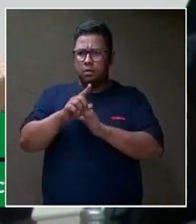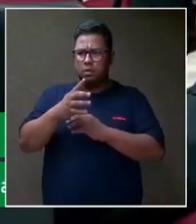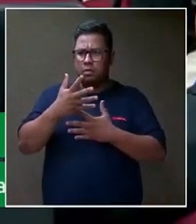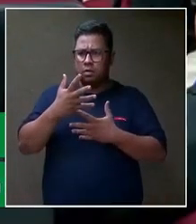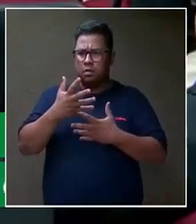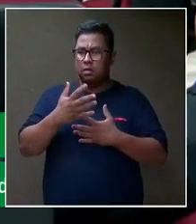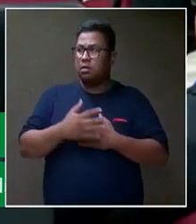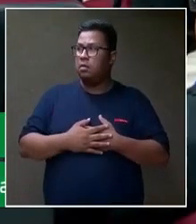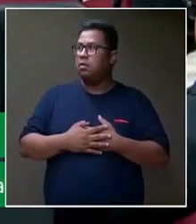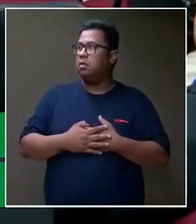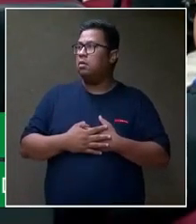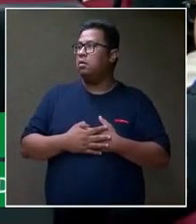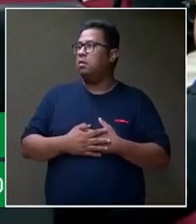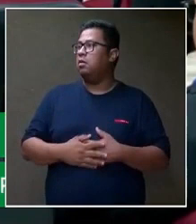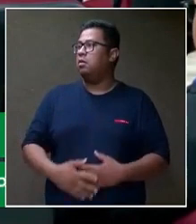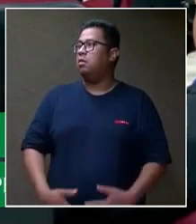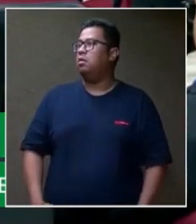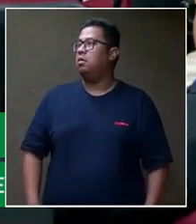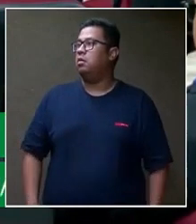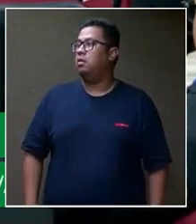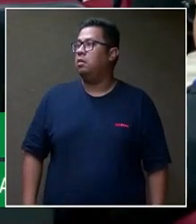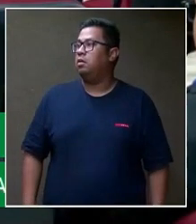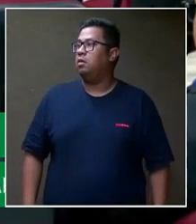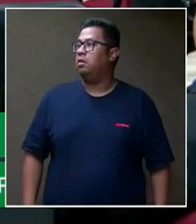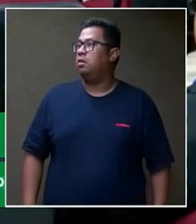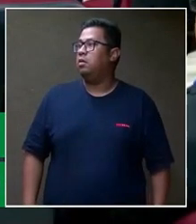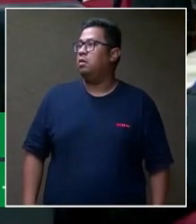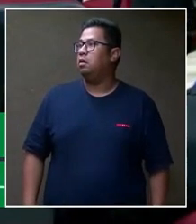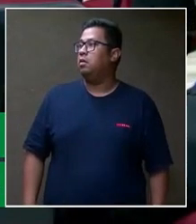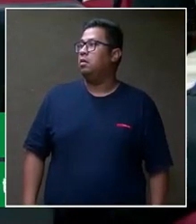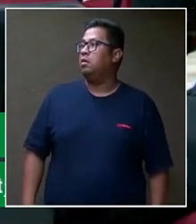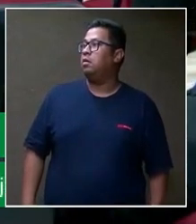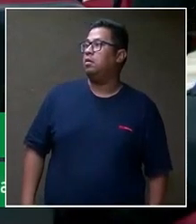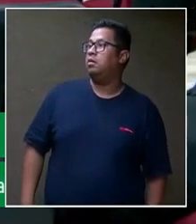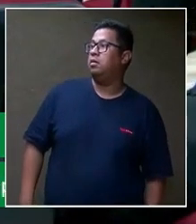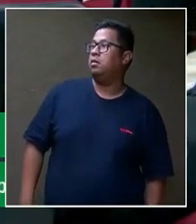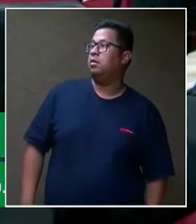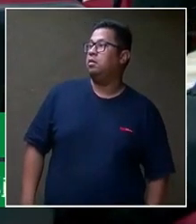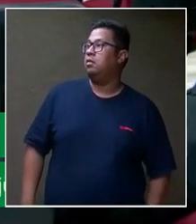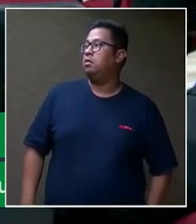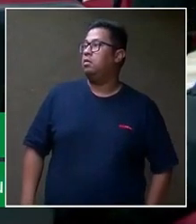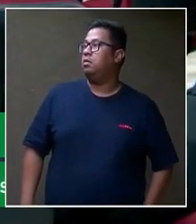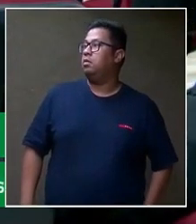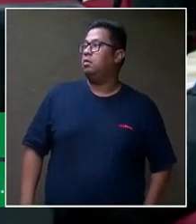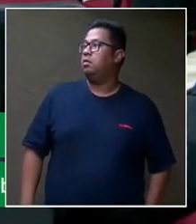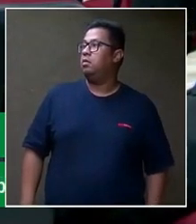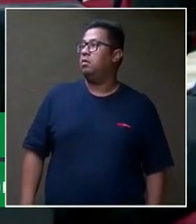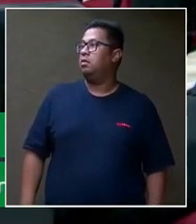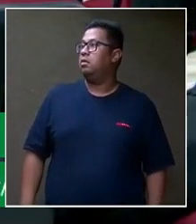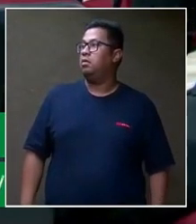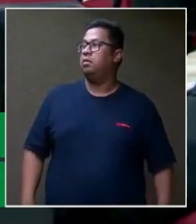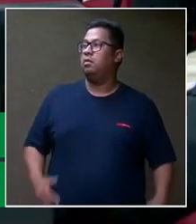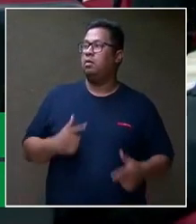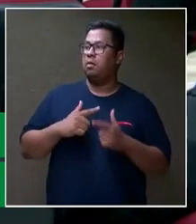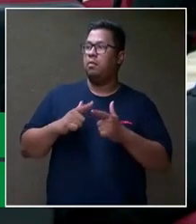de prestar o depoimento na ausência do réu. Ela disse que não tem problema. Não tem problema? Ok, obrigado.